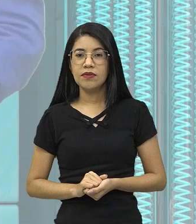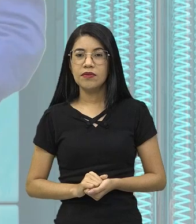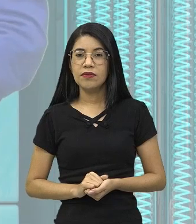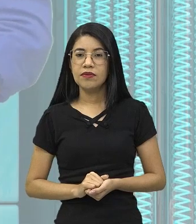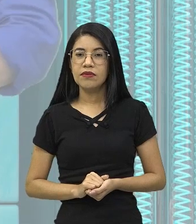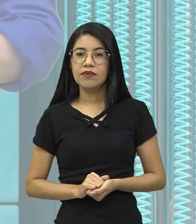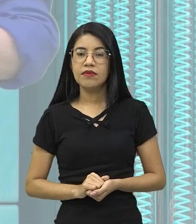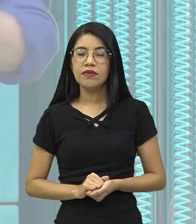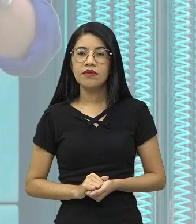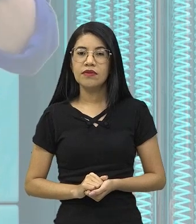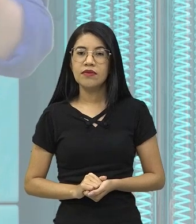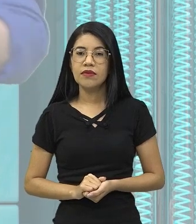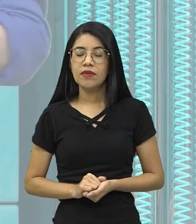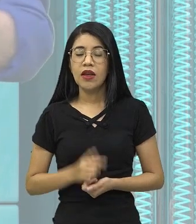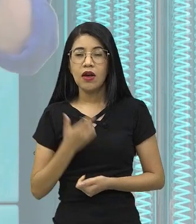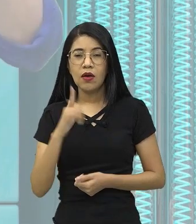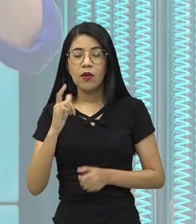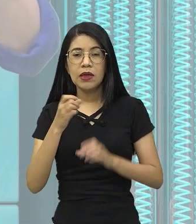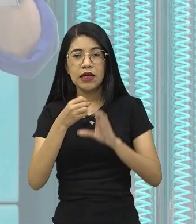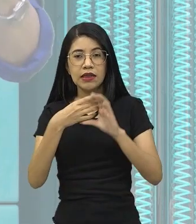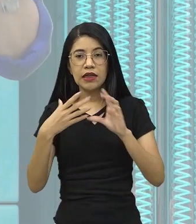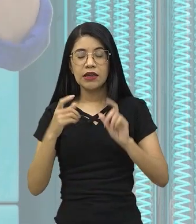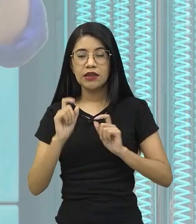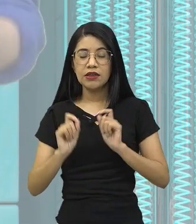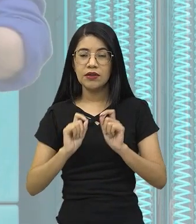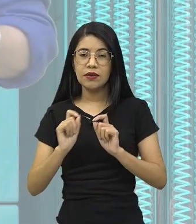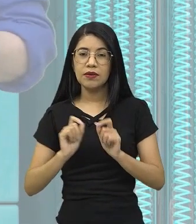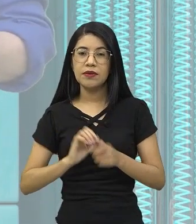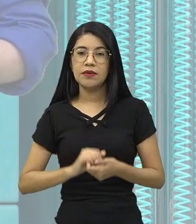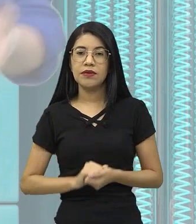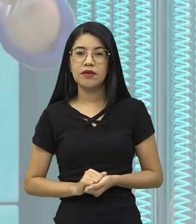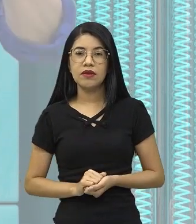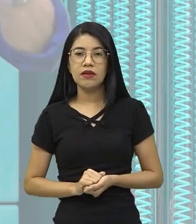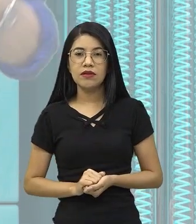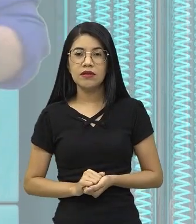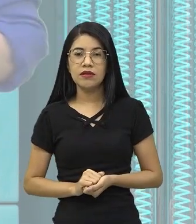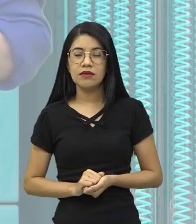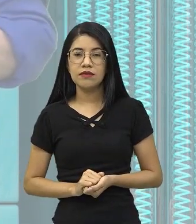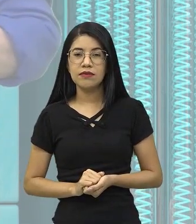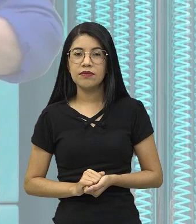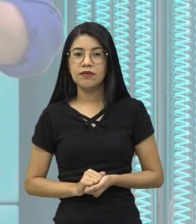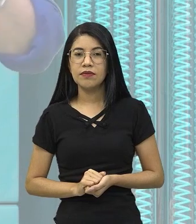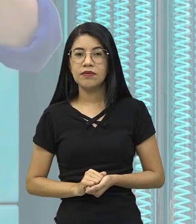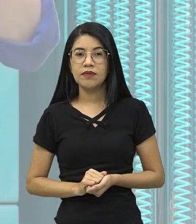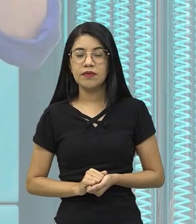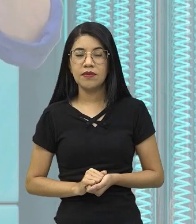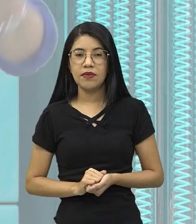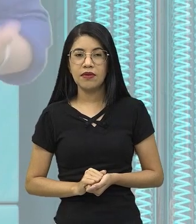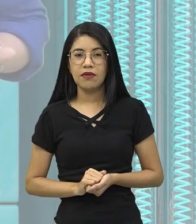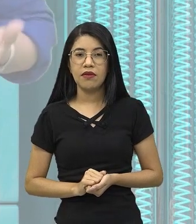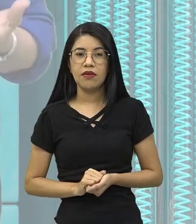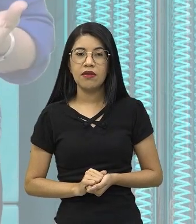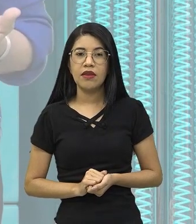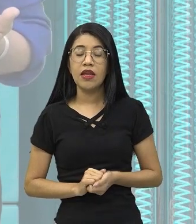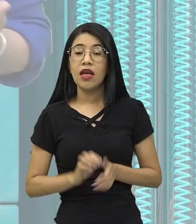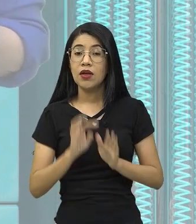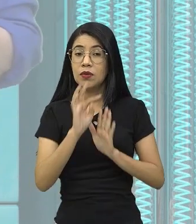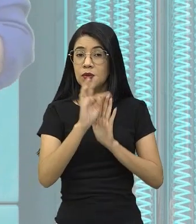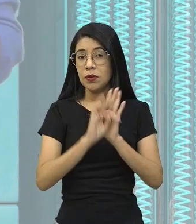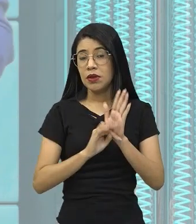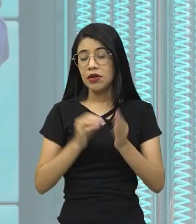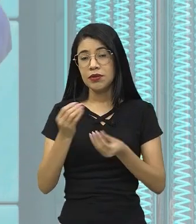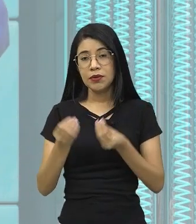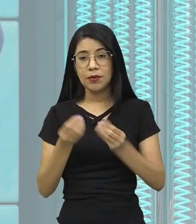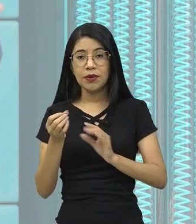próxima característica que nós vamos ver essas características num texto, certo? Então, nós vamos ver aqui